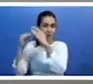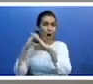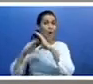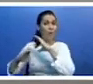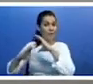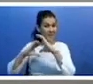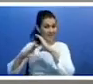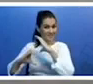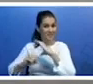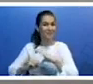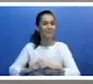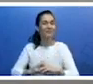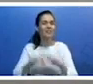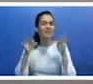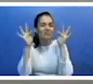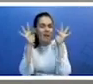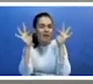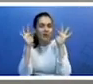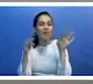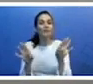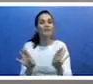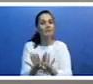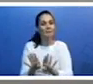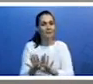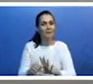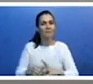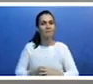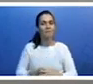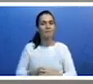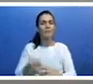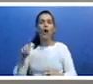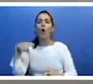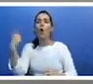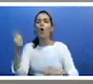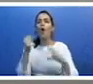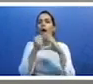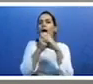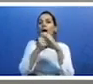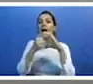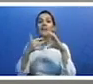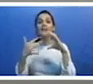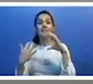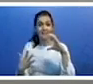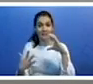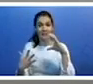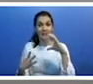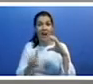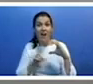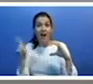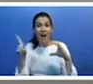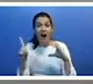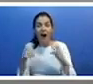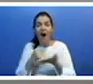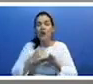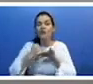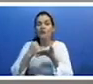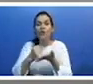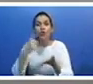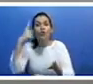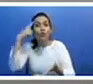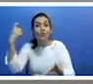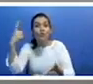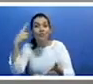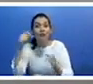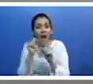da tecnologia. Outra característica, ele nos ajuda a esclarecer